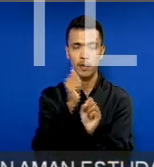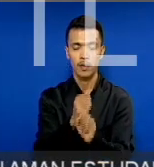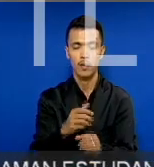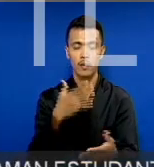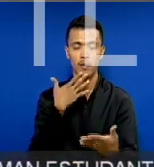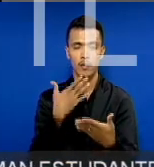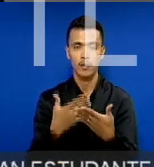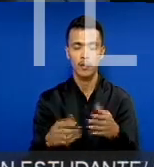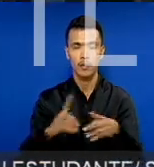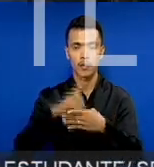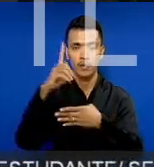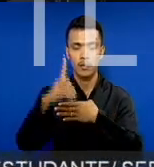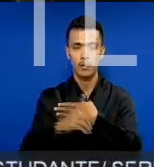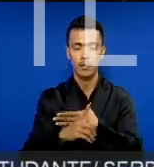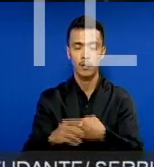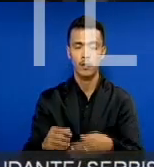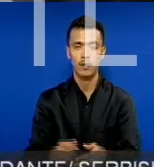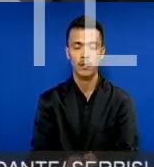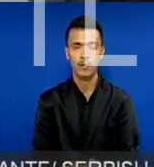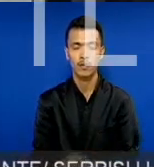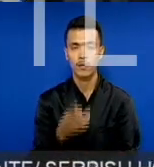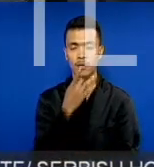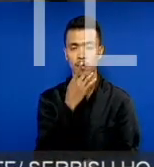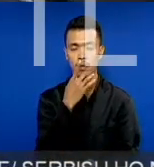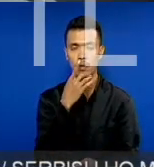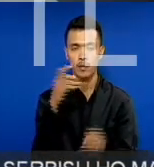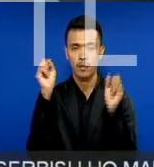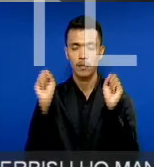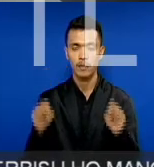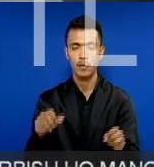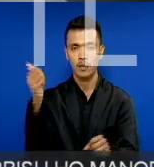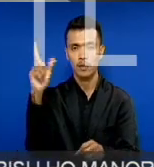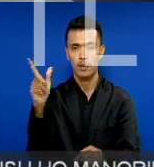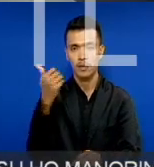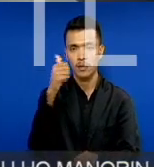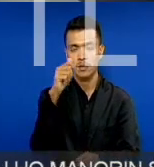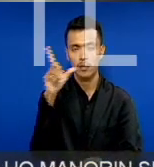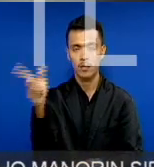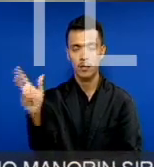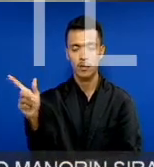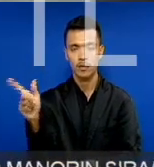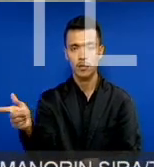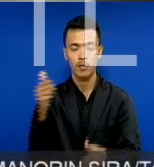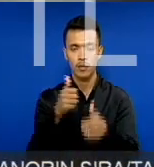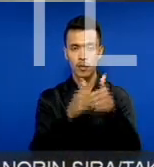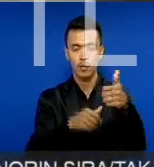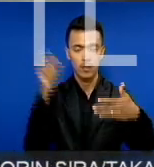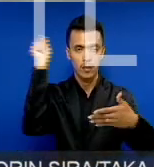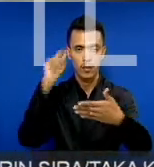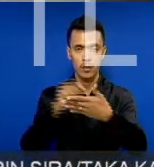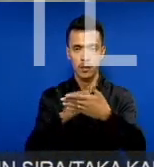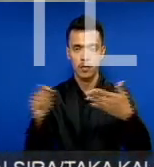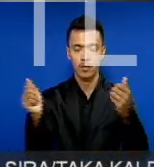renovável, desenvolvimento gestão energia solar renovável, bele sanulo toro nulo, megawatt, tuir contrato supply ho